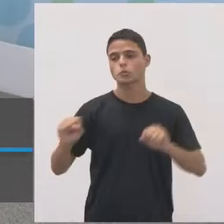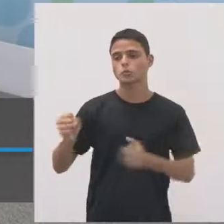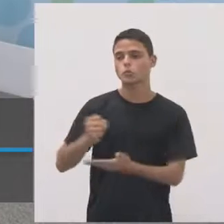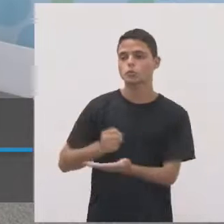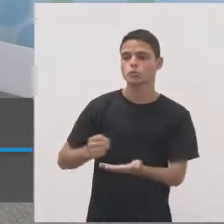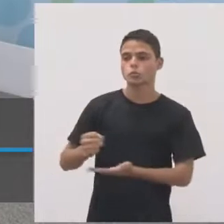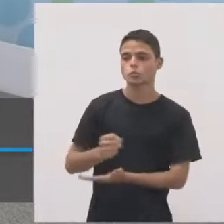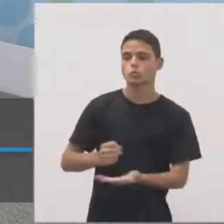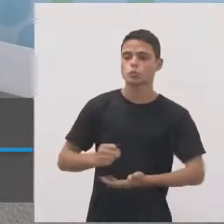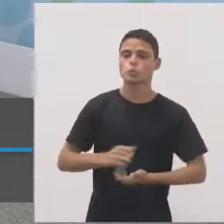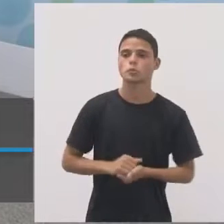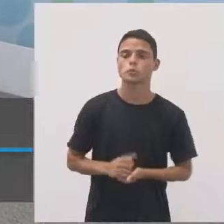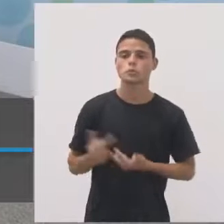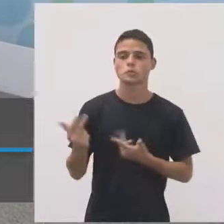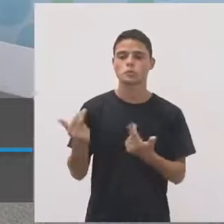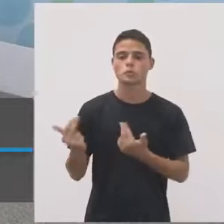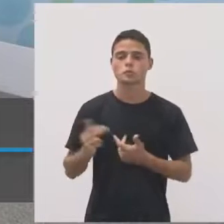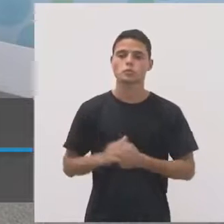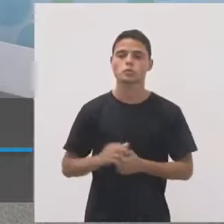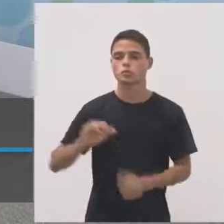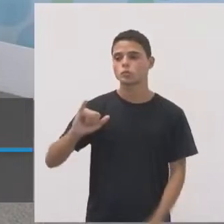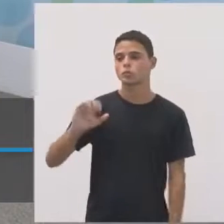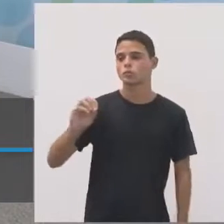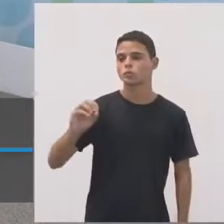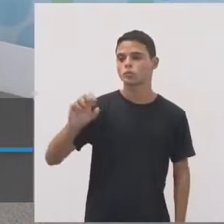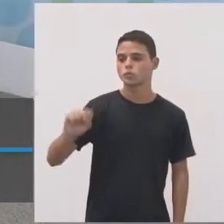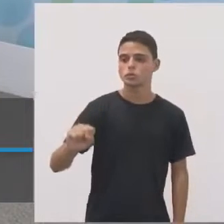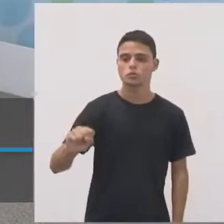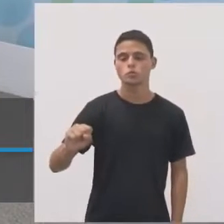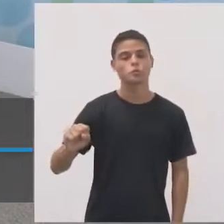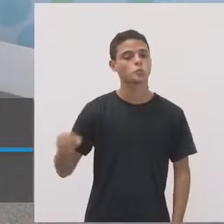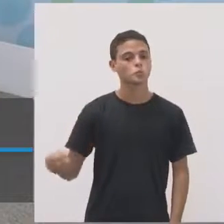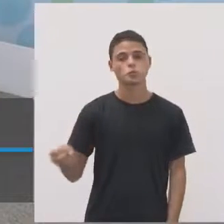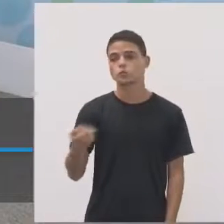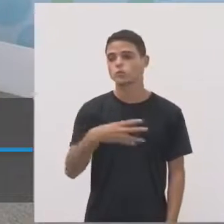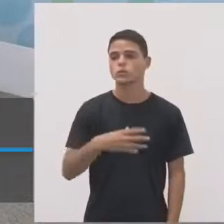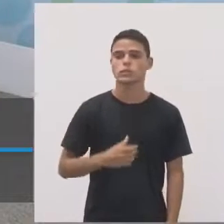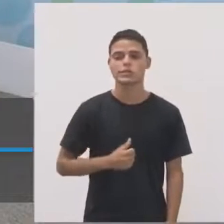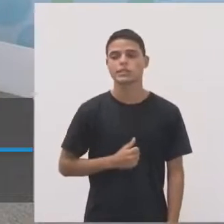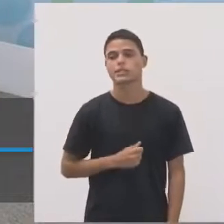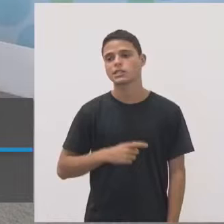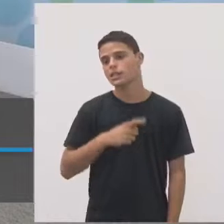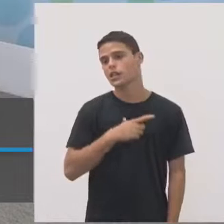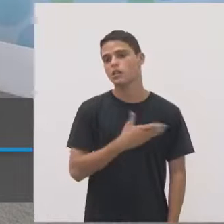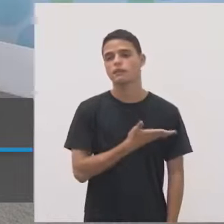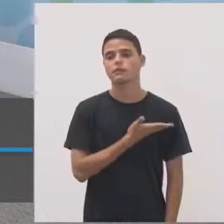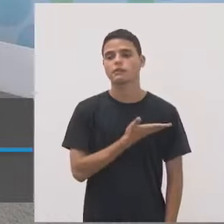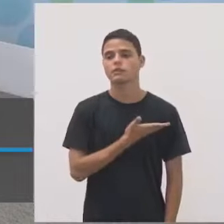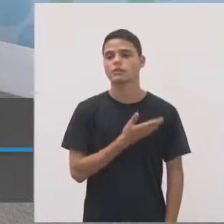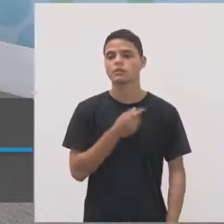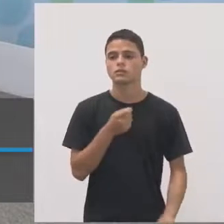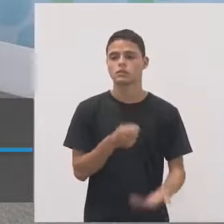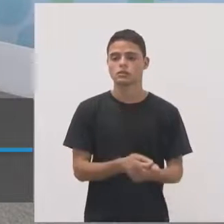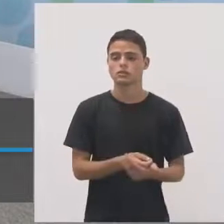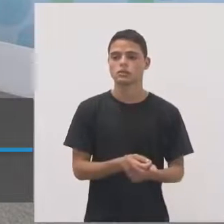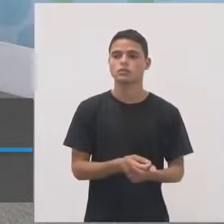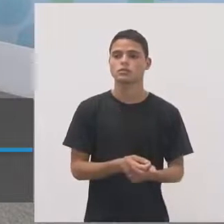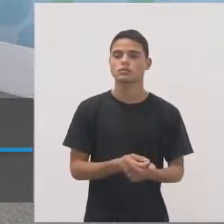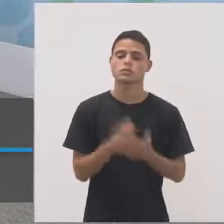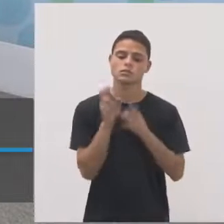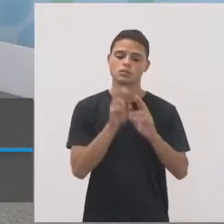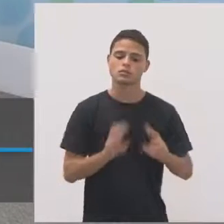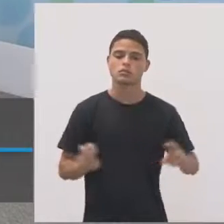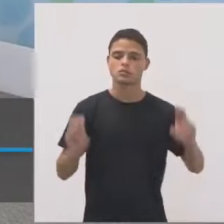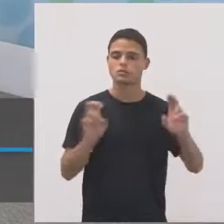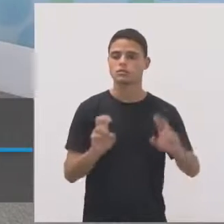isso, é a mesma coisa. O iOS também ele foi atualizado, então eu tenho uma amiga que comprou o notebook da Apple, tem